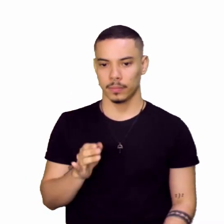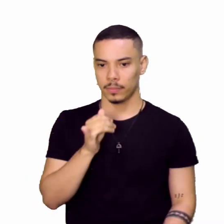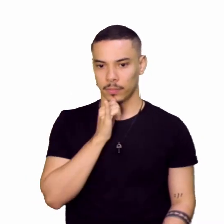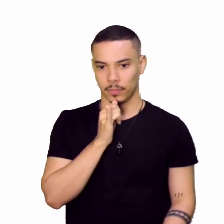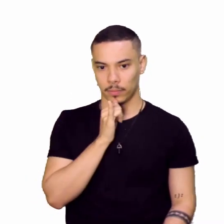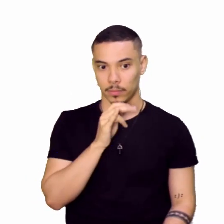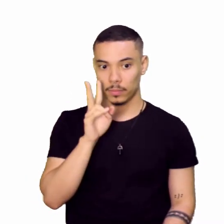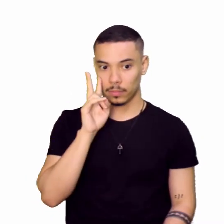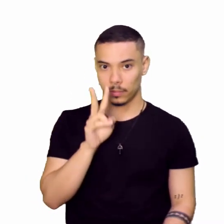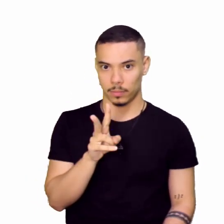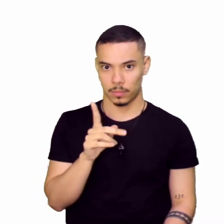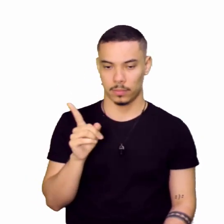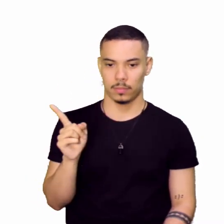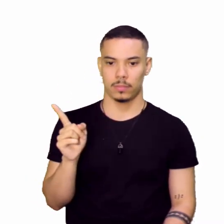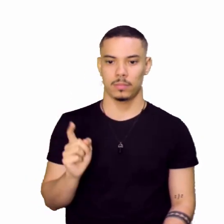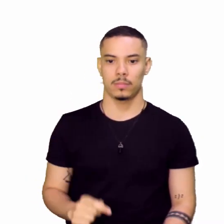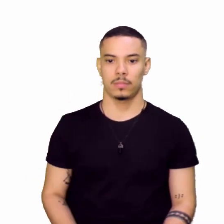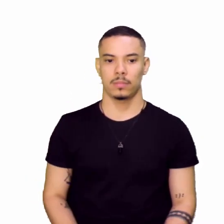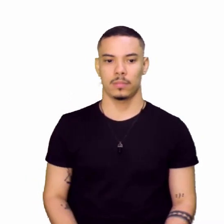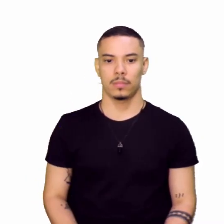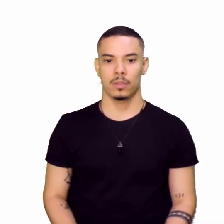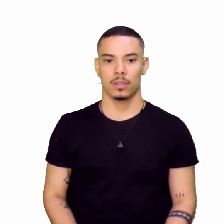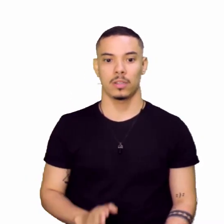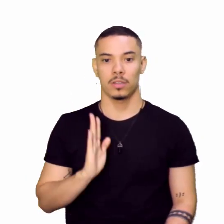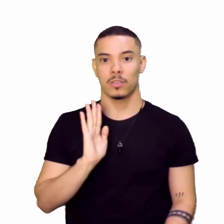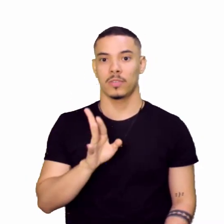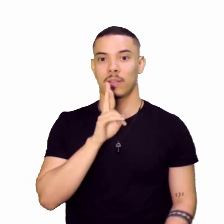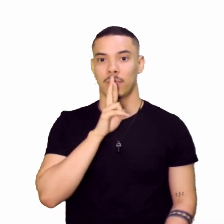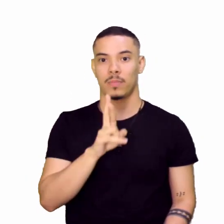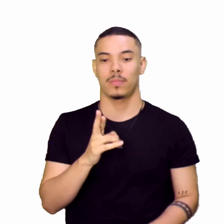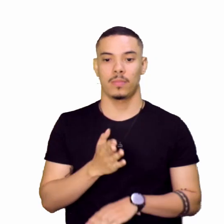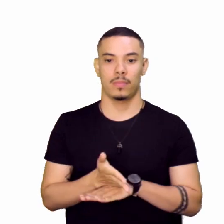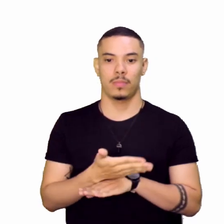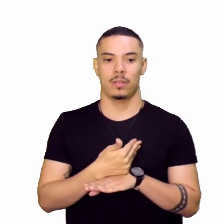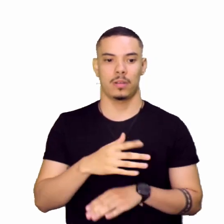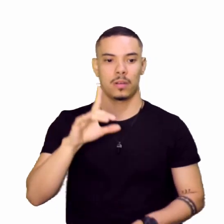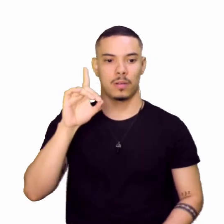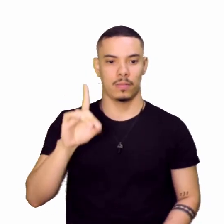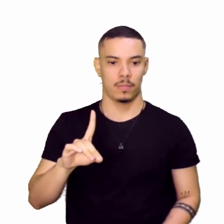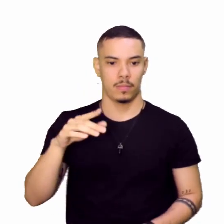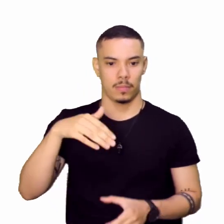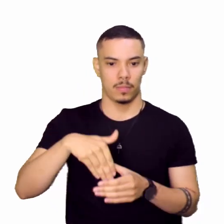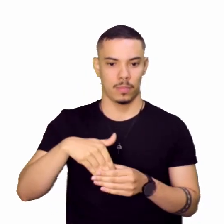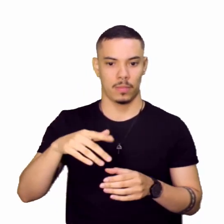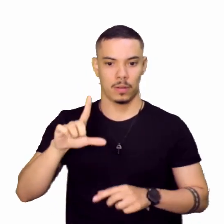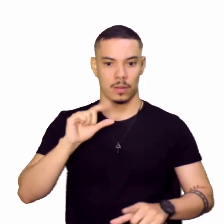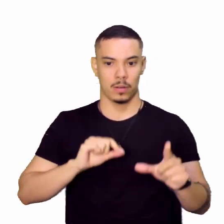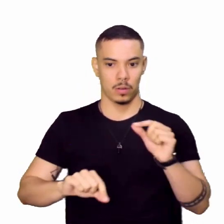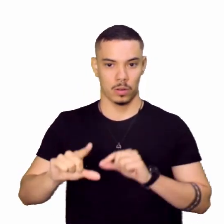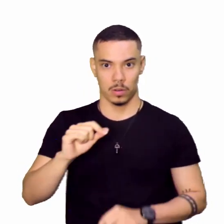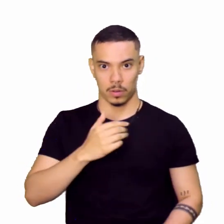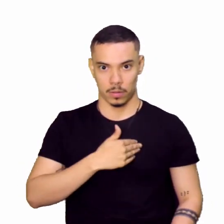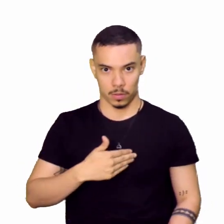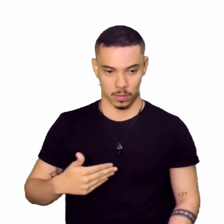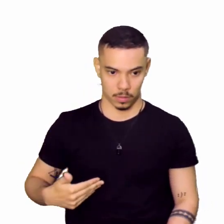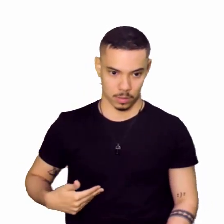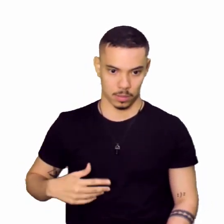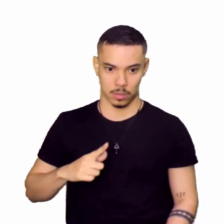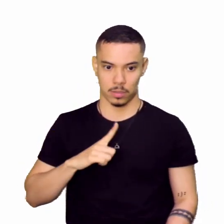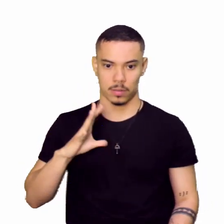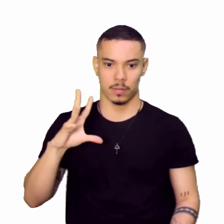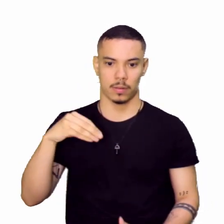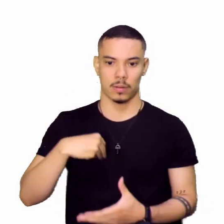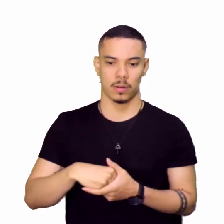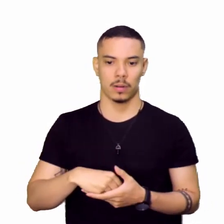vocês for lá ele respondeu anterior o direito de voltar para a escolha dos governantes que irão ocupar